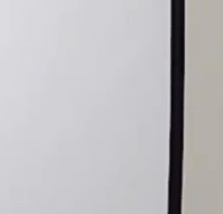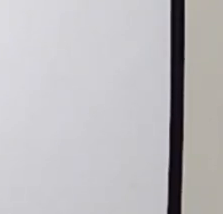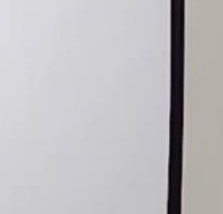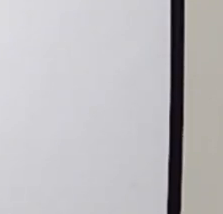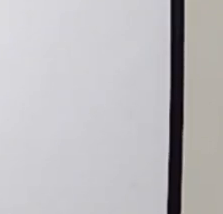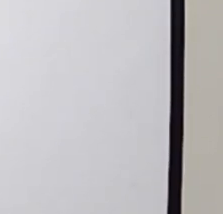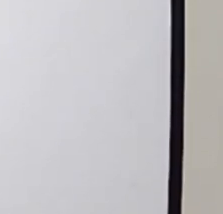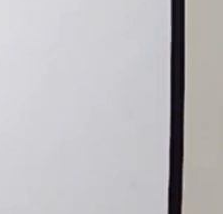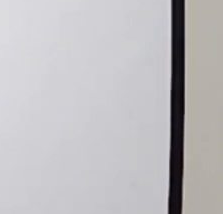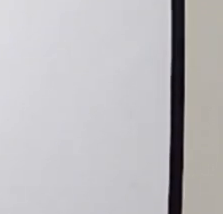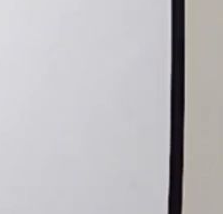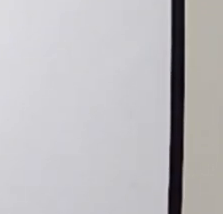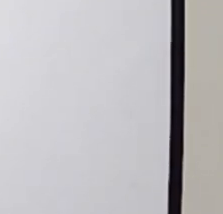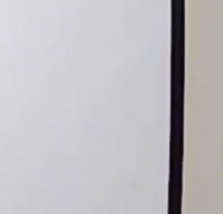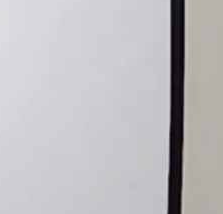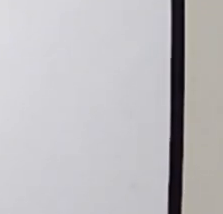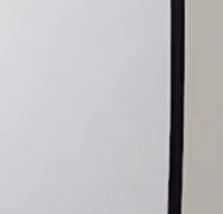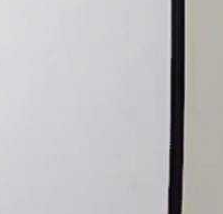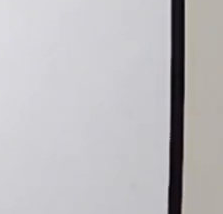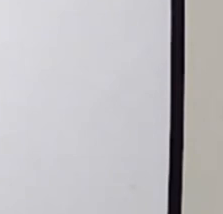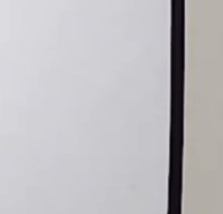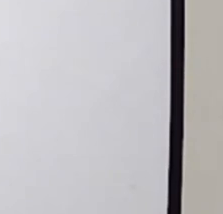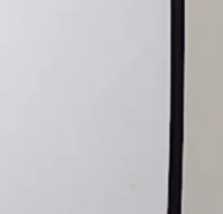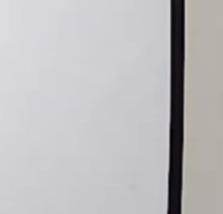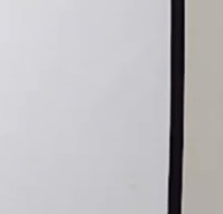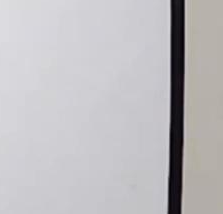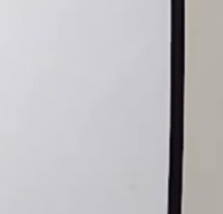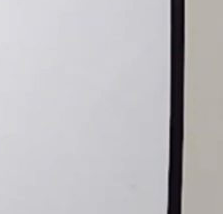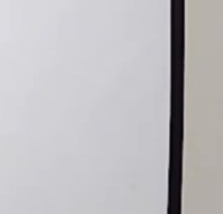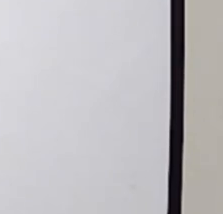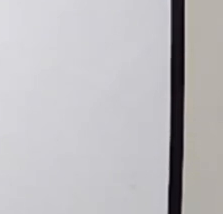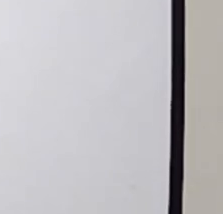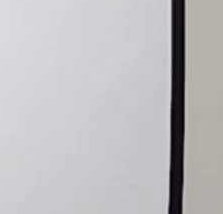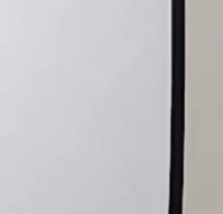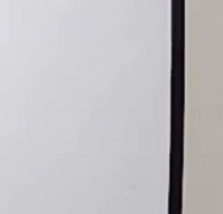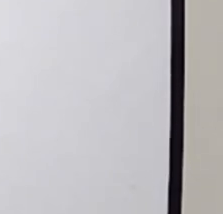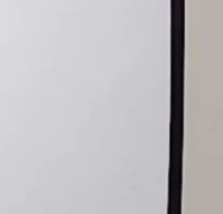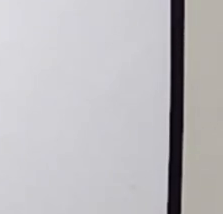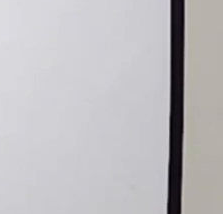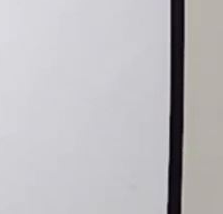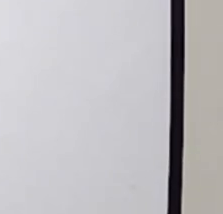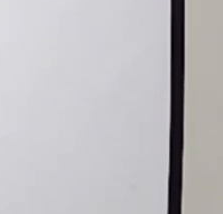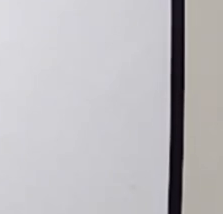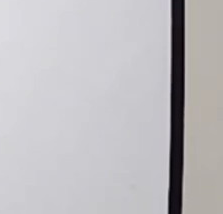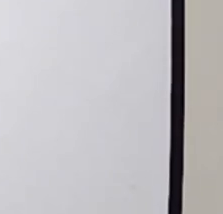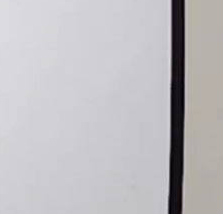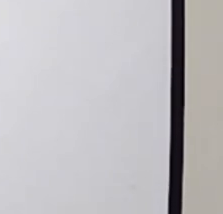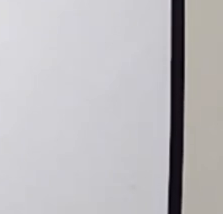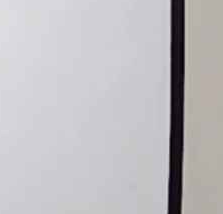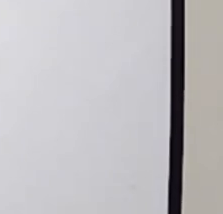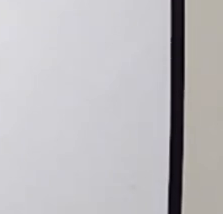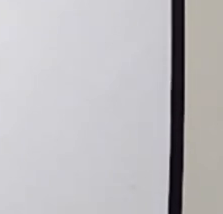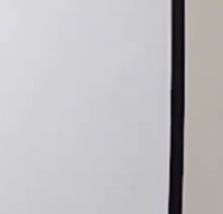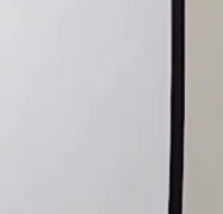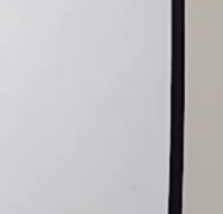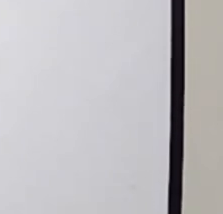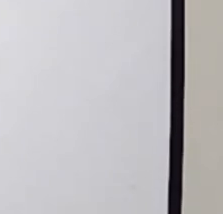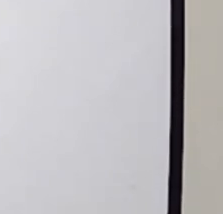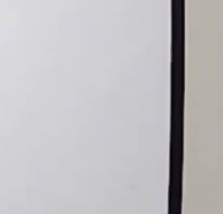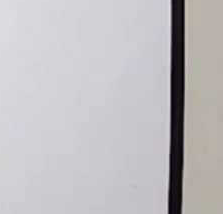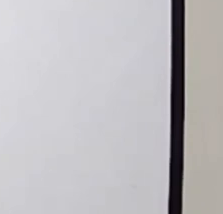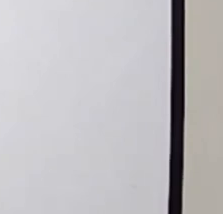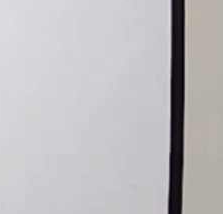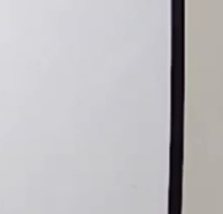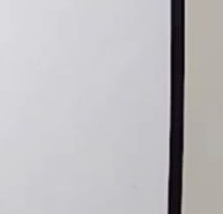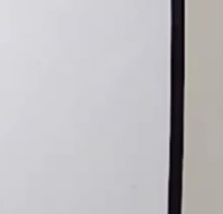que é a resposta da divisão, nós temos aqui 62. E com o resto, nós não temos nada, porque se